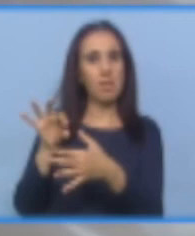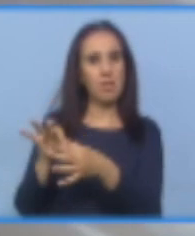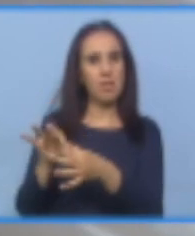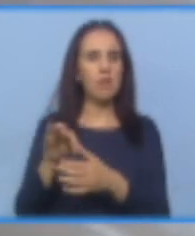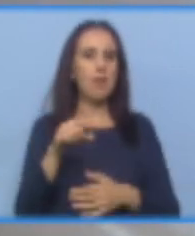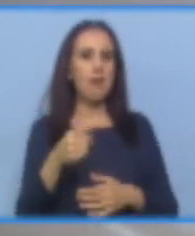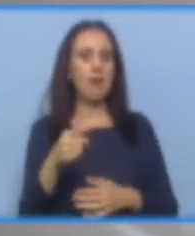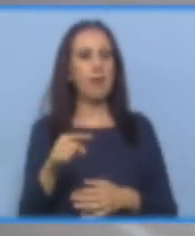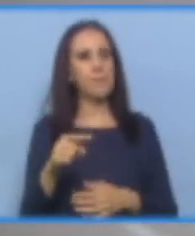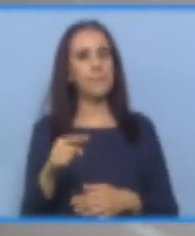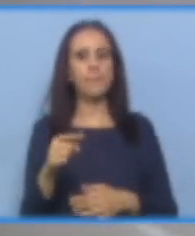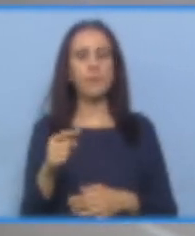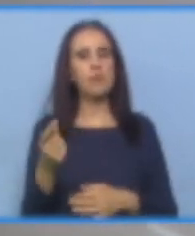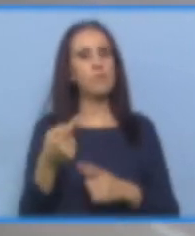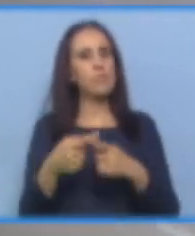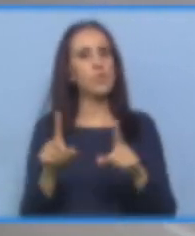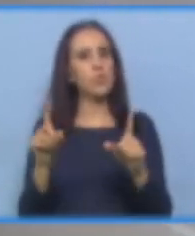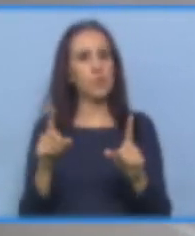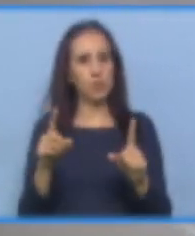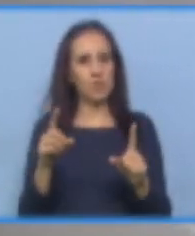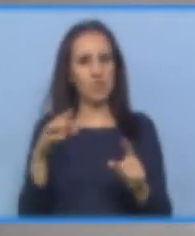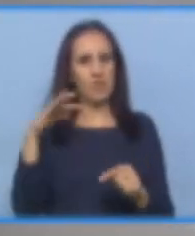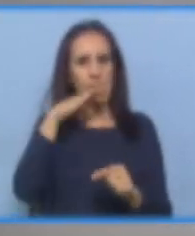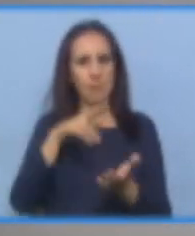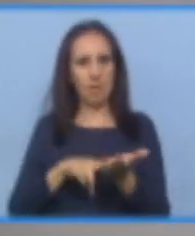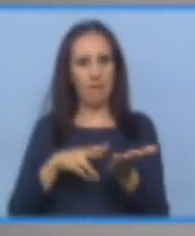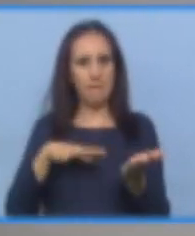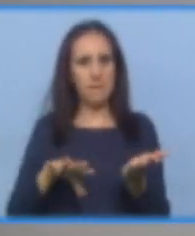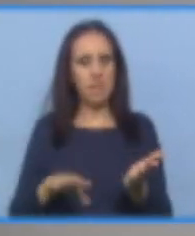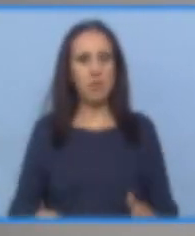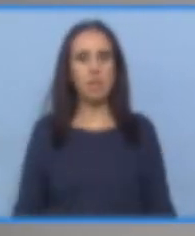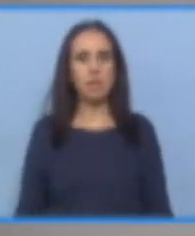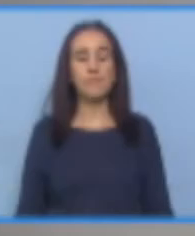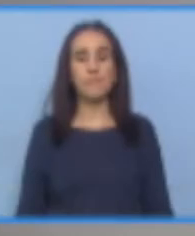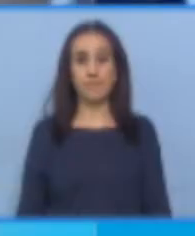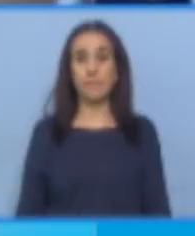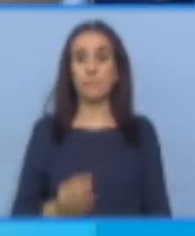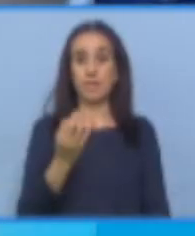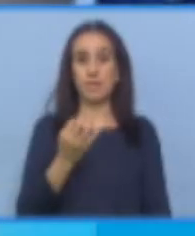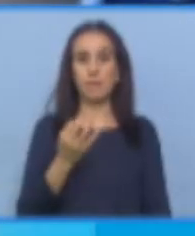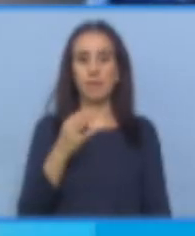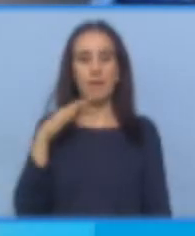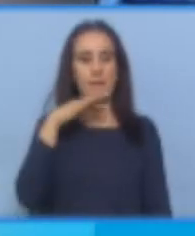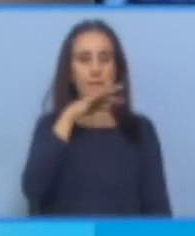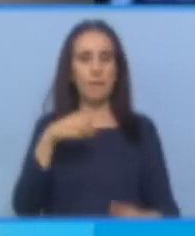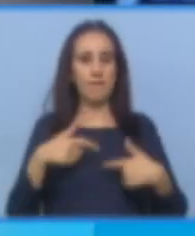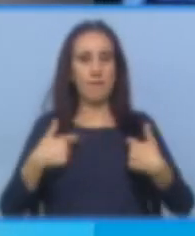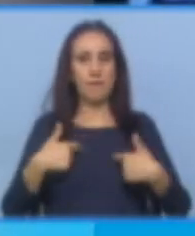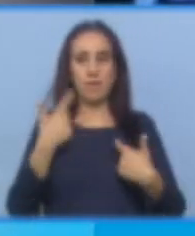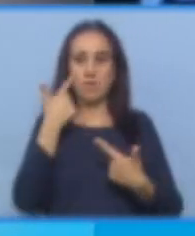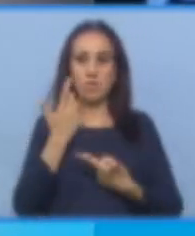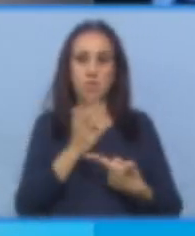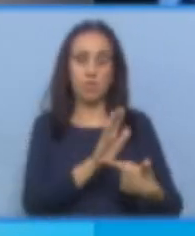propósito de ser um sinal diferente, a realidade familiar. Exatamente, da própria família se mostrar